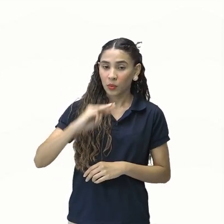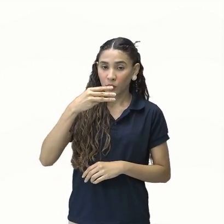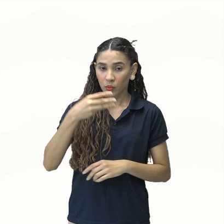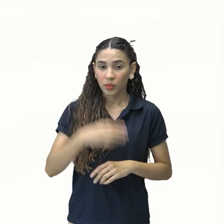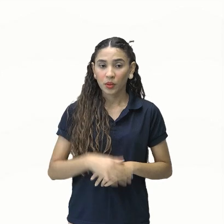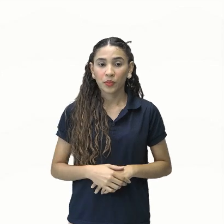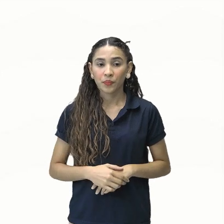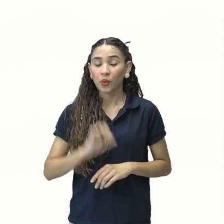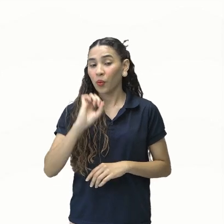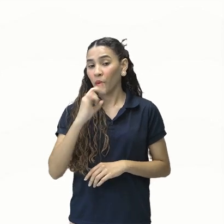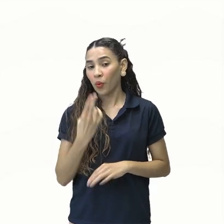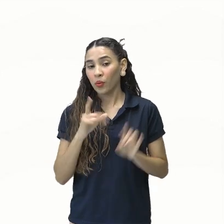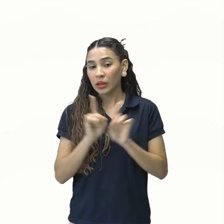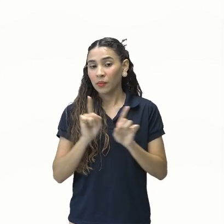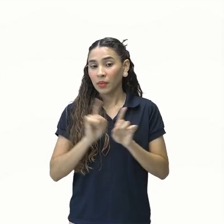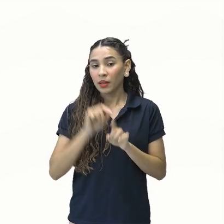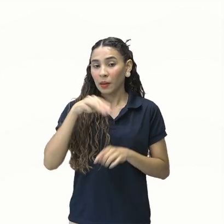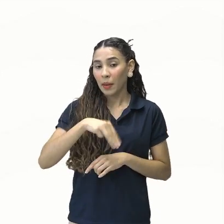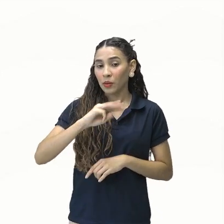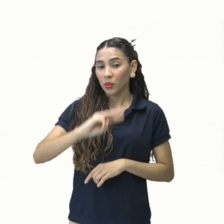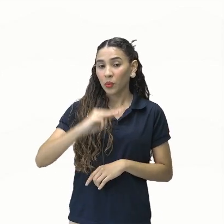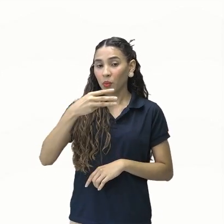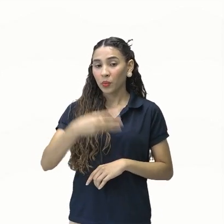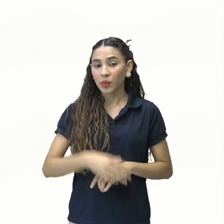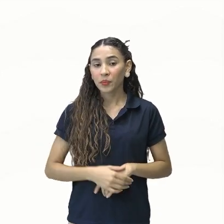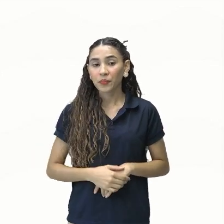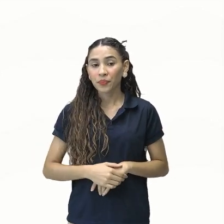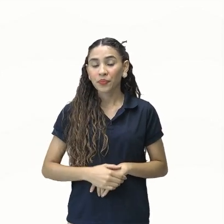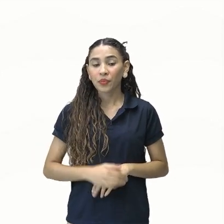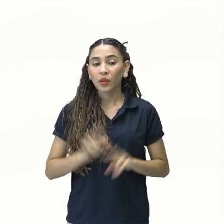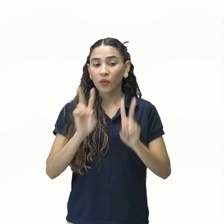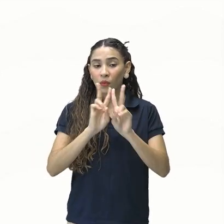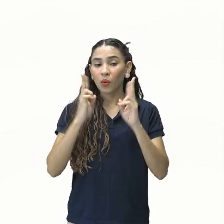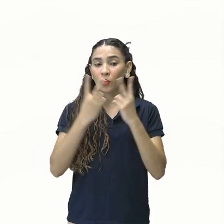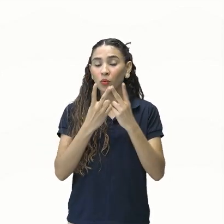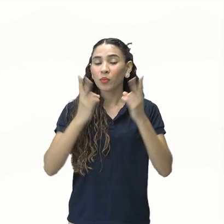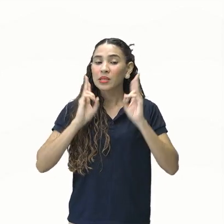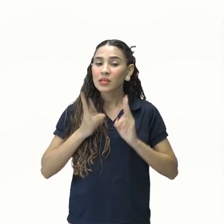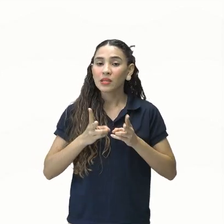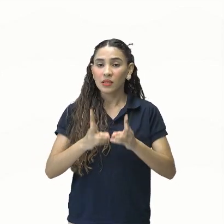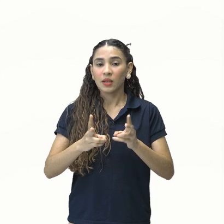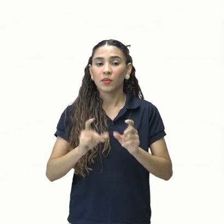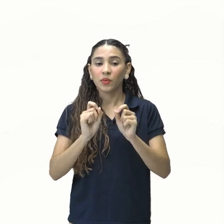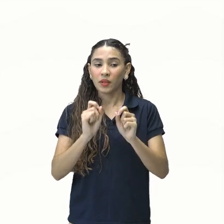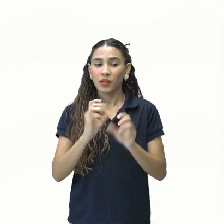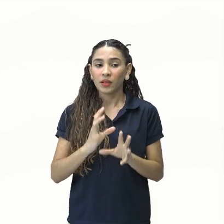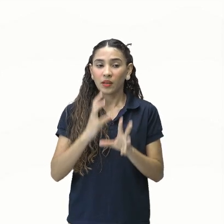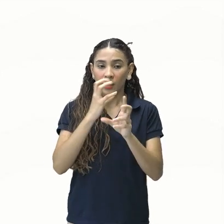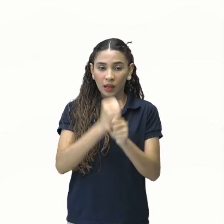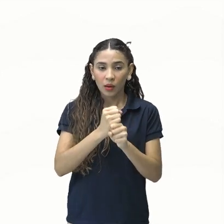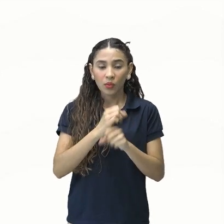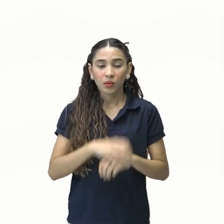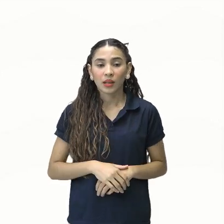cúbicos ou metros cúbicos. O volume ele sempre é